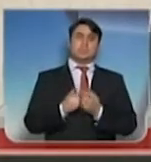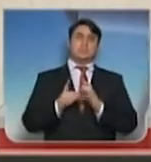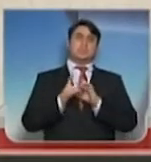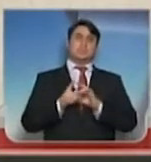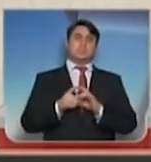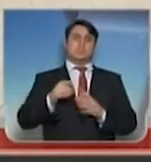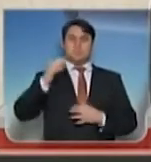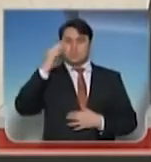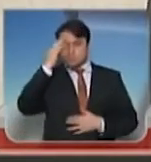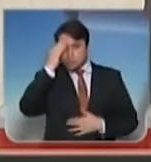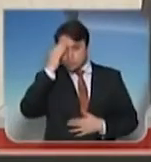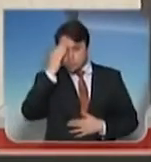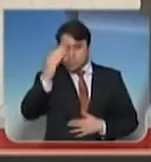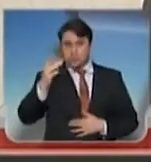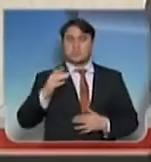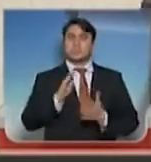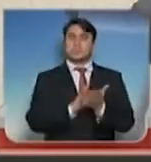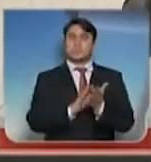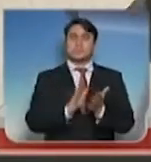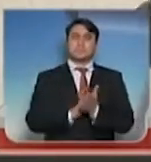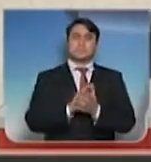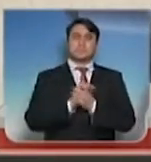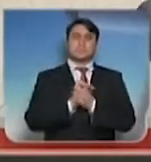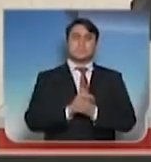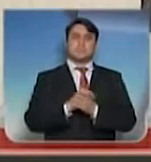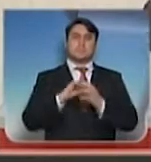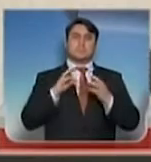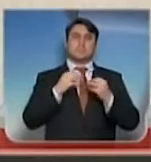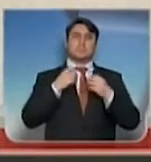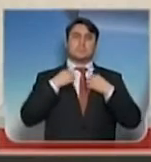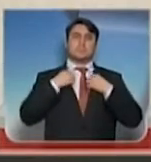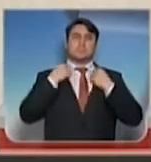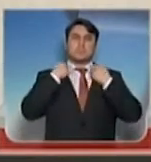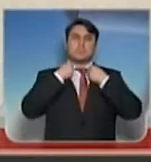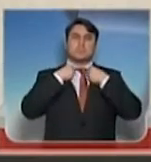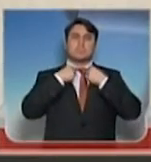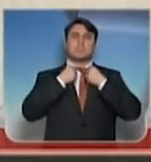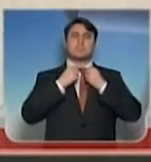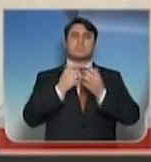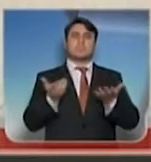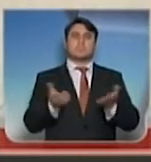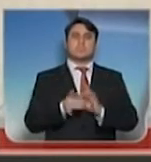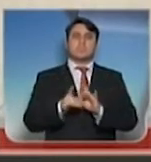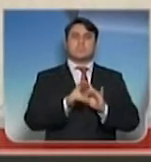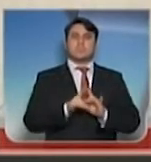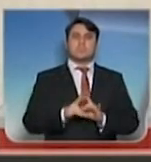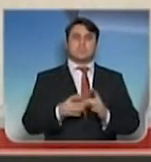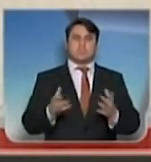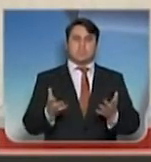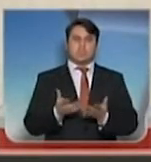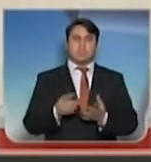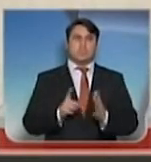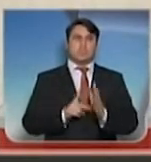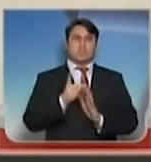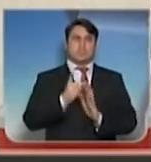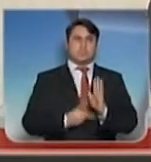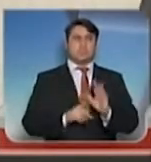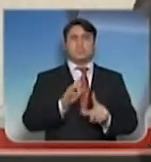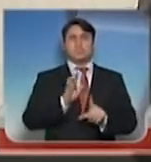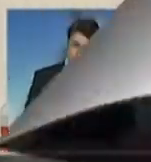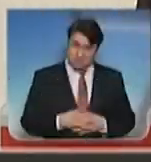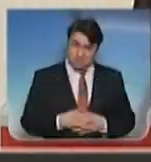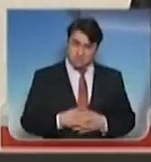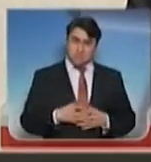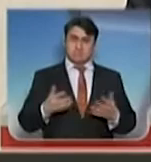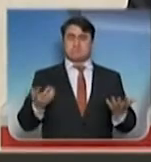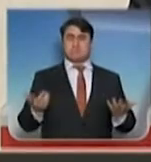Legislativa então muito obrigado Parabéns servidores que tanto se mobilizaram pela aprovação desse projeto de